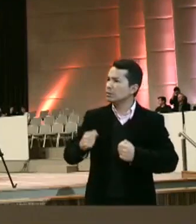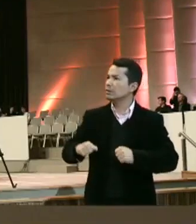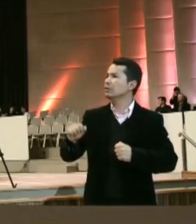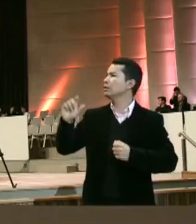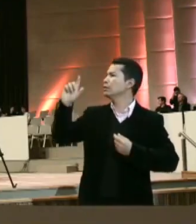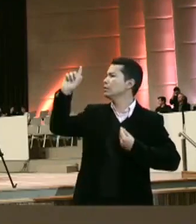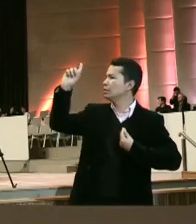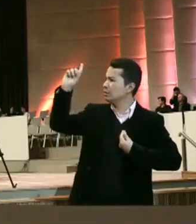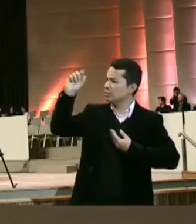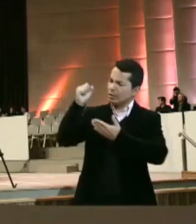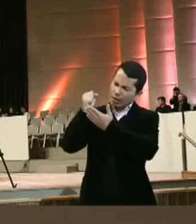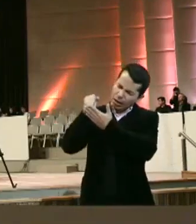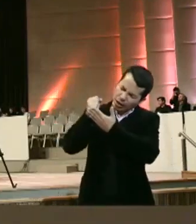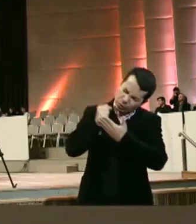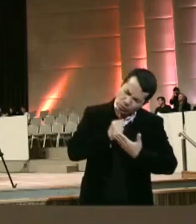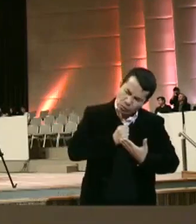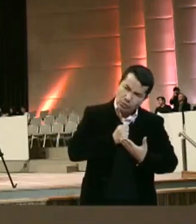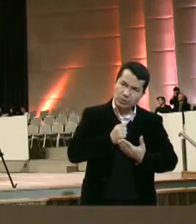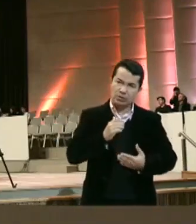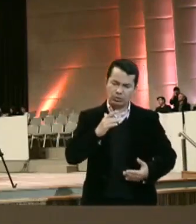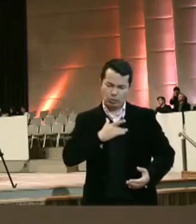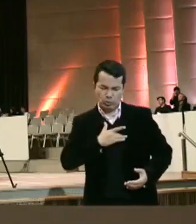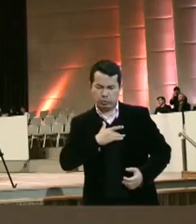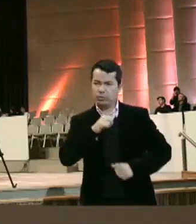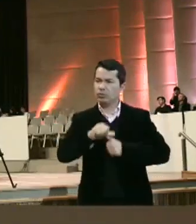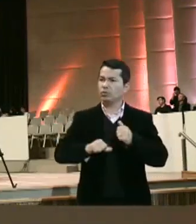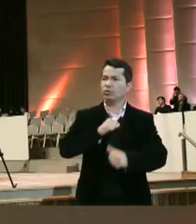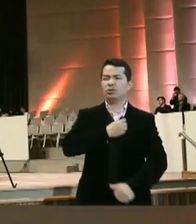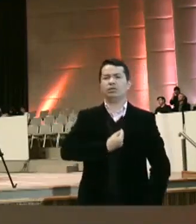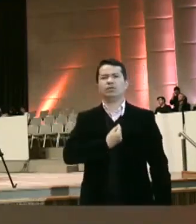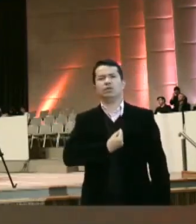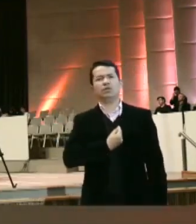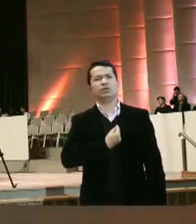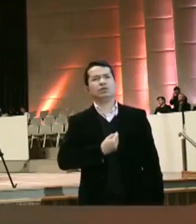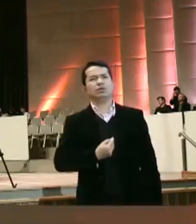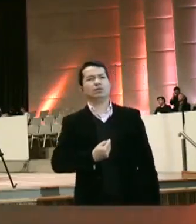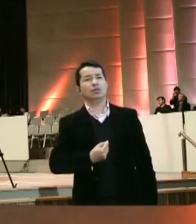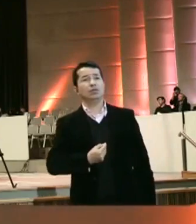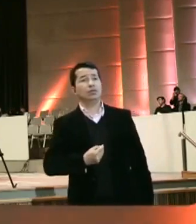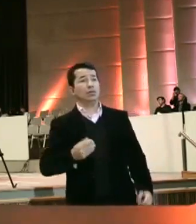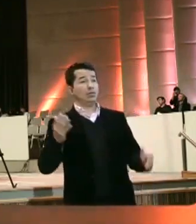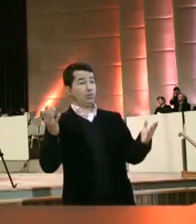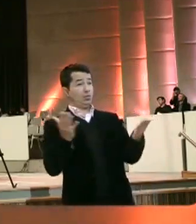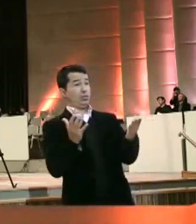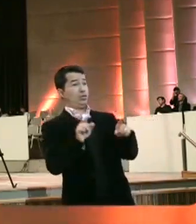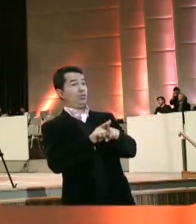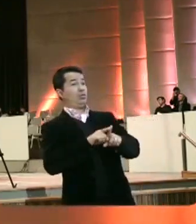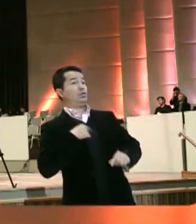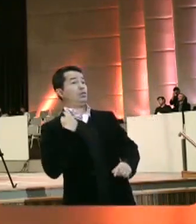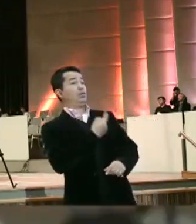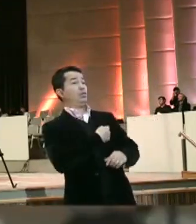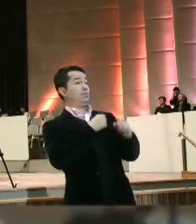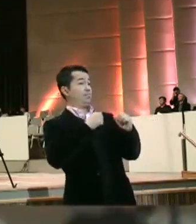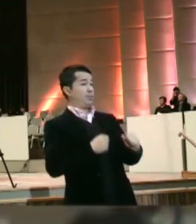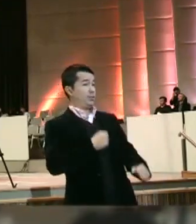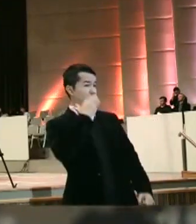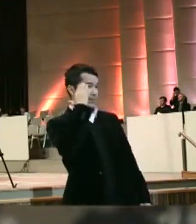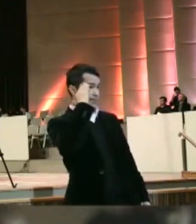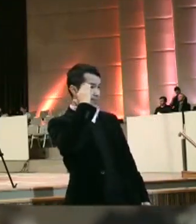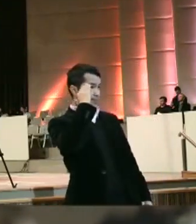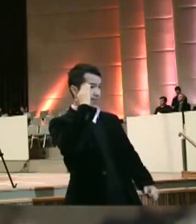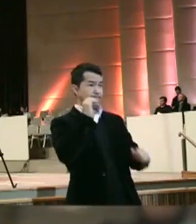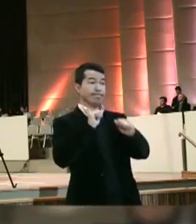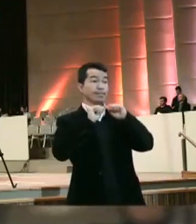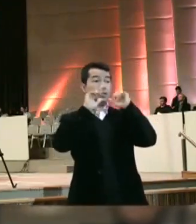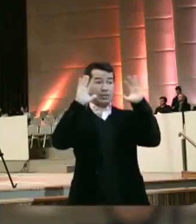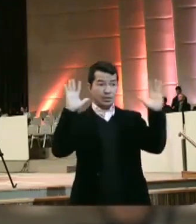de Deus. E a mensagem do Evangelho é essa: olha, existe algo complicado, mas tem